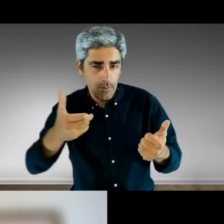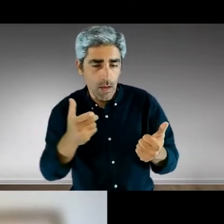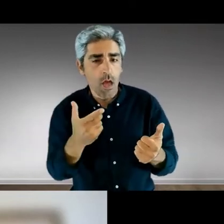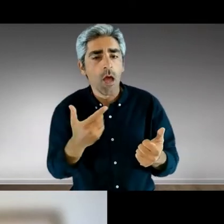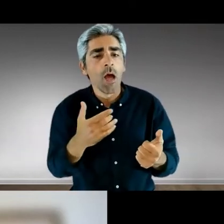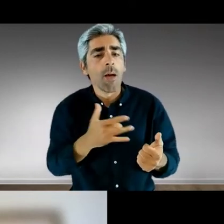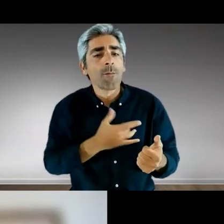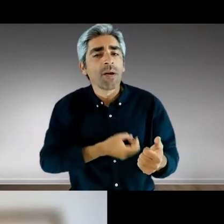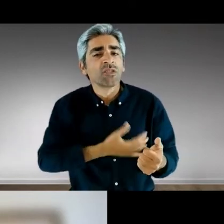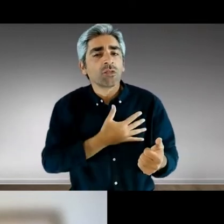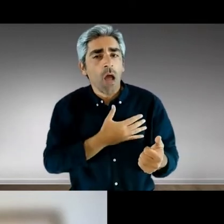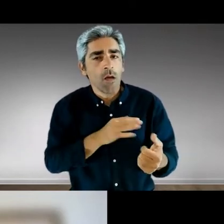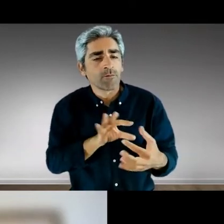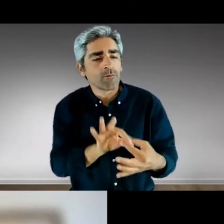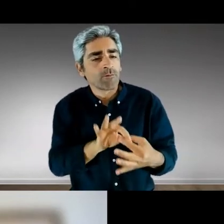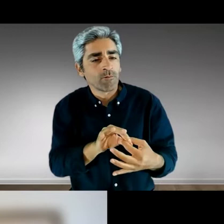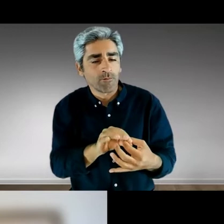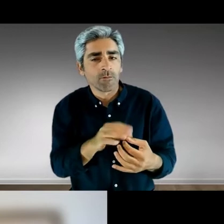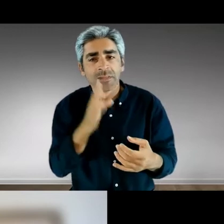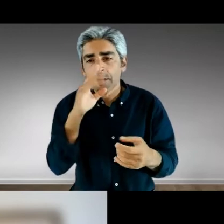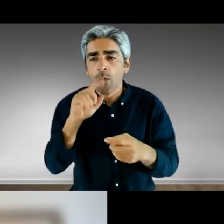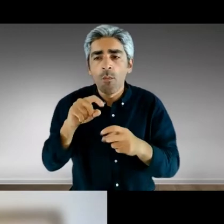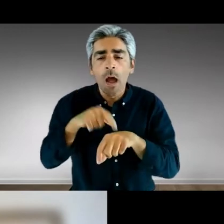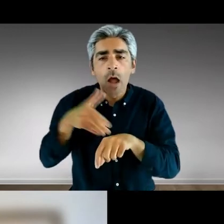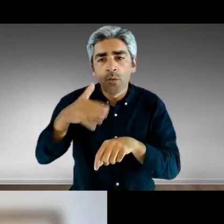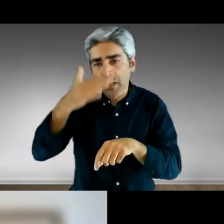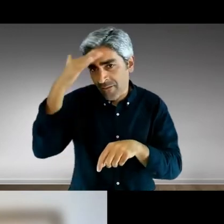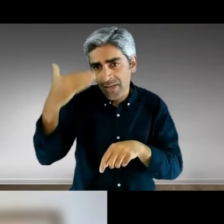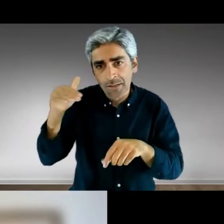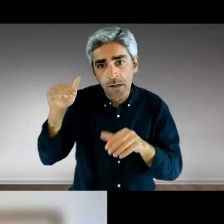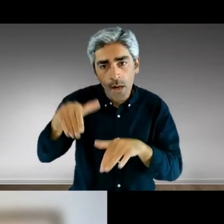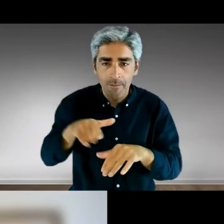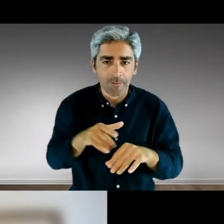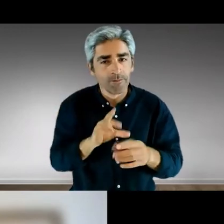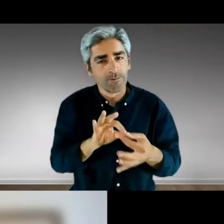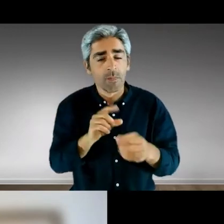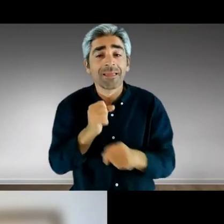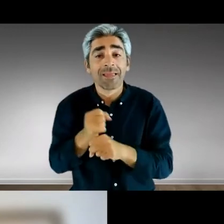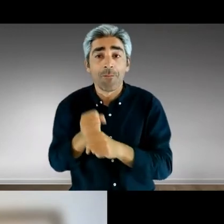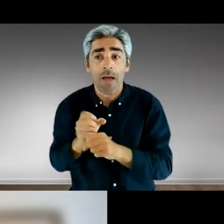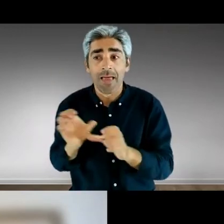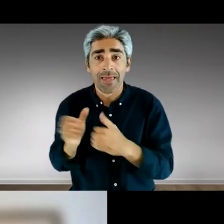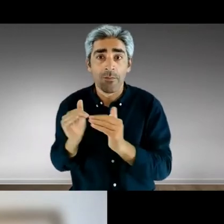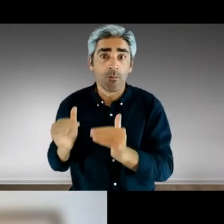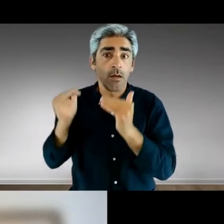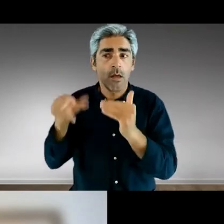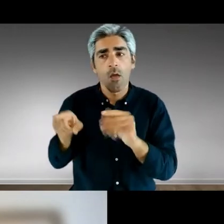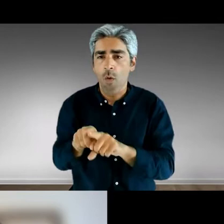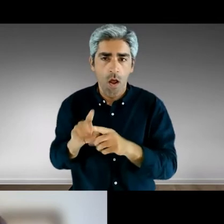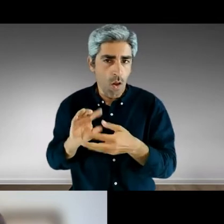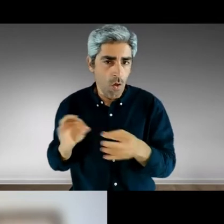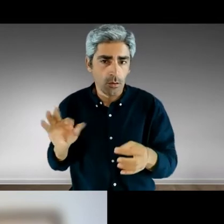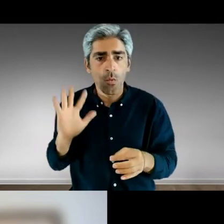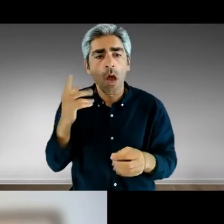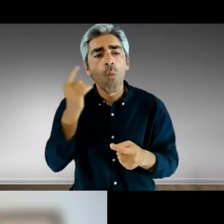agarrados quando as coisas correm menos bem. No trabalho e em equipas de alto rendimento é exatamente igual. Quando algo não